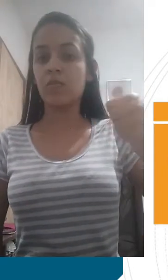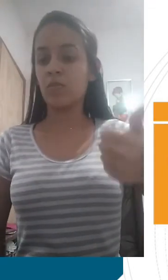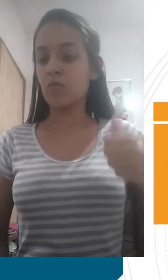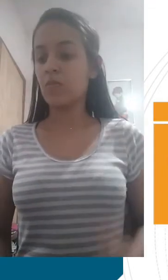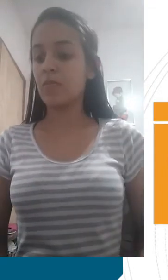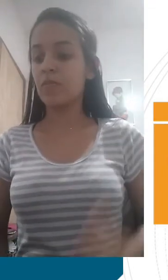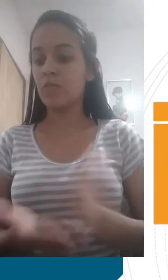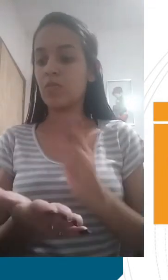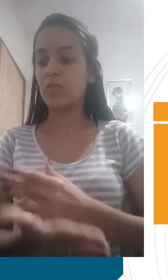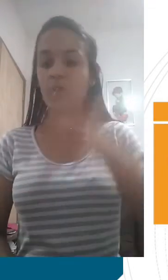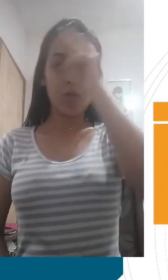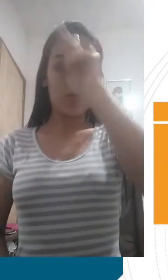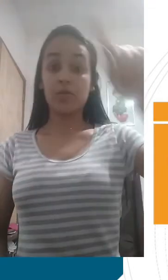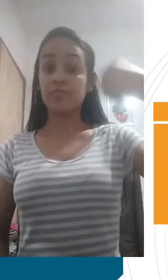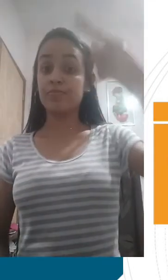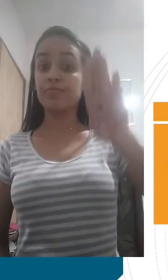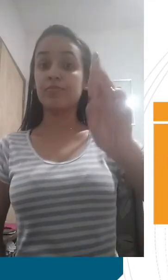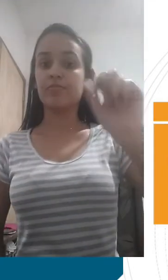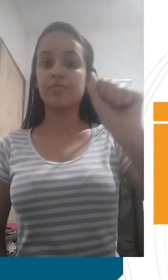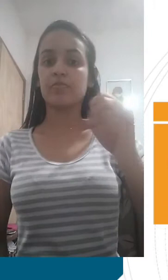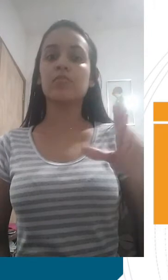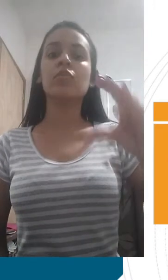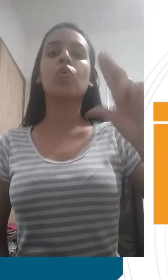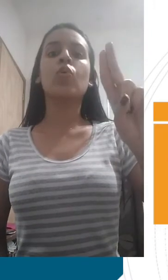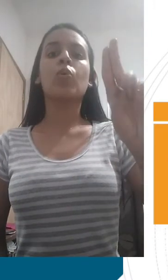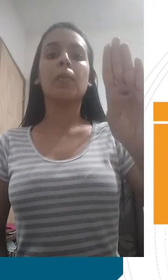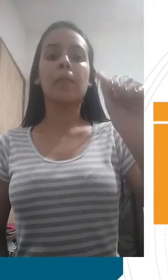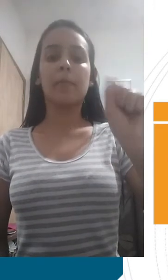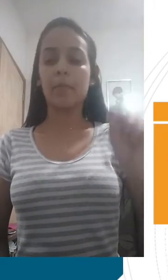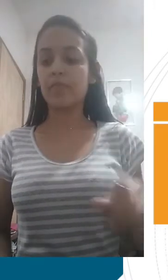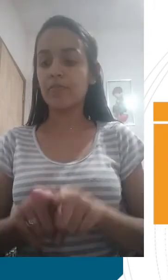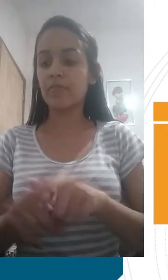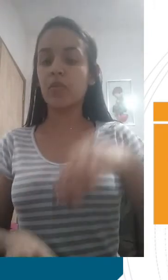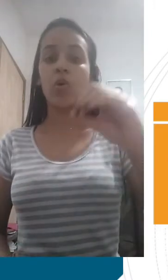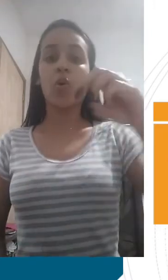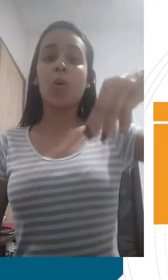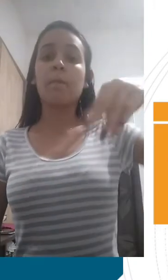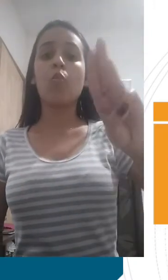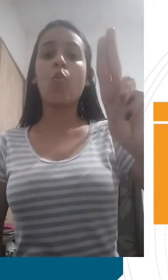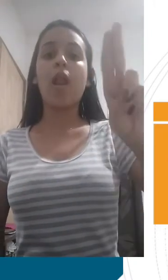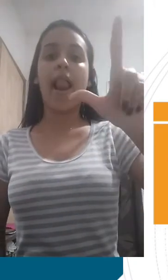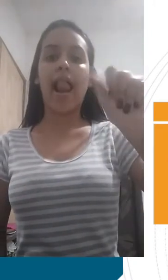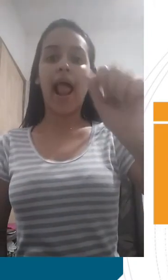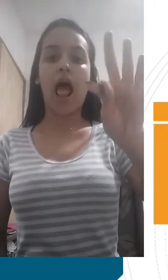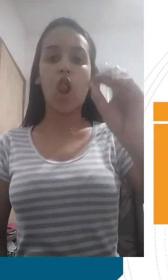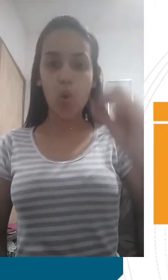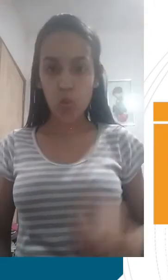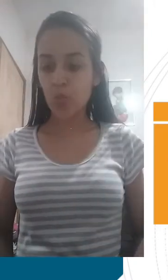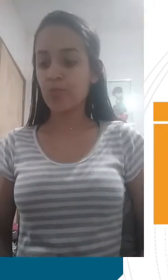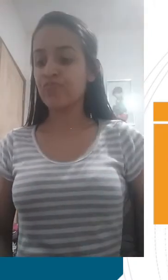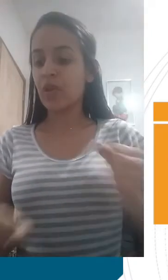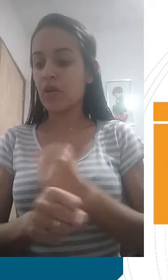1881, com as obras Memórias Póstumas de Brás Cubas, de Machado de Assis, e O Mulato, de Aloysio